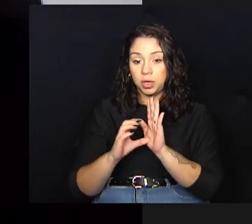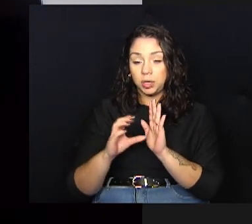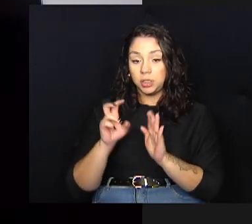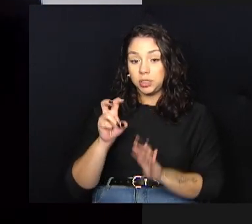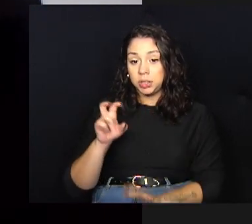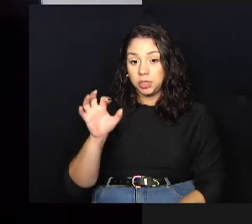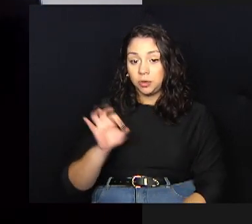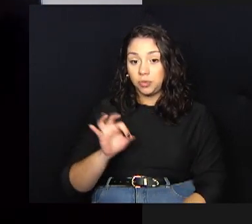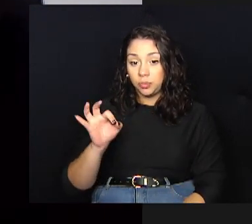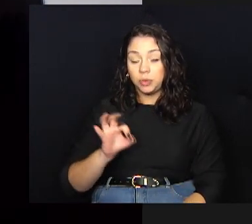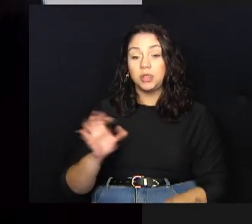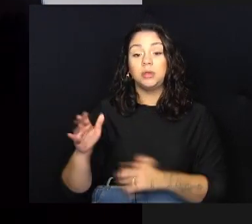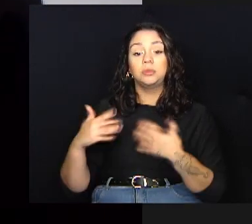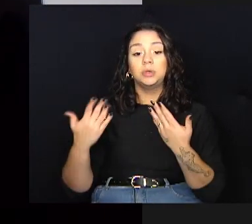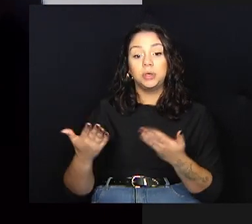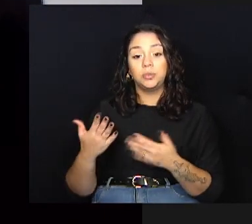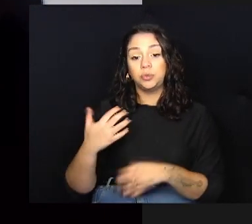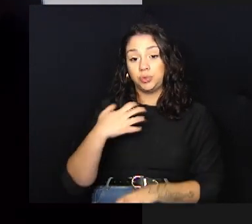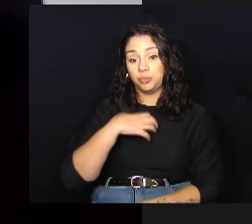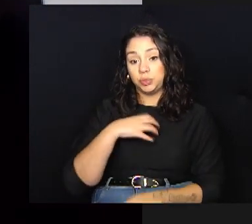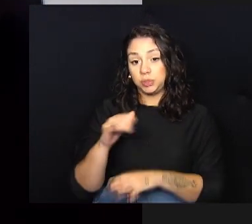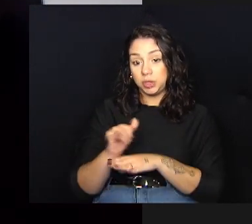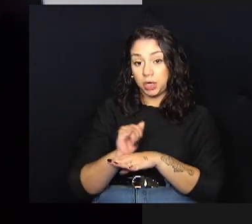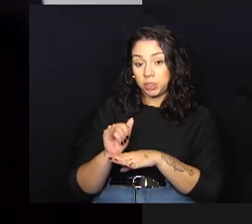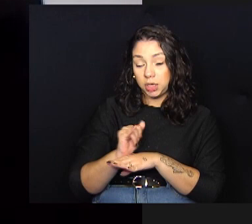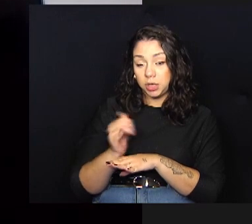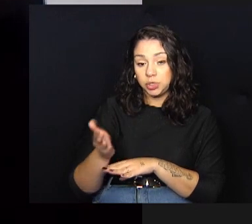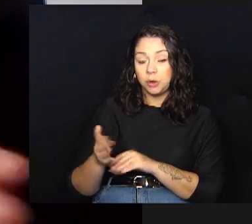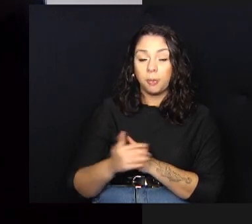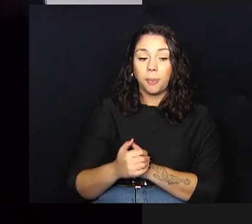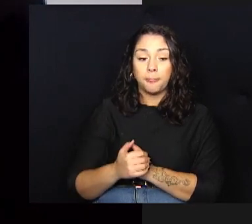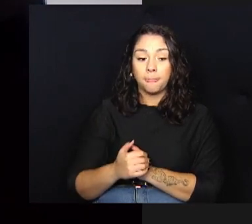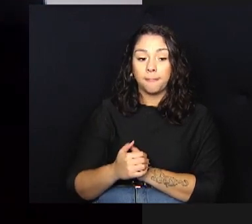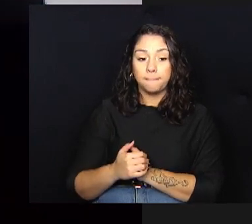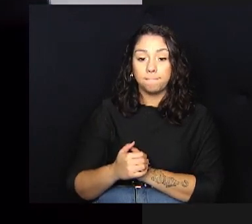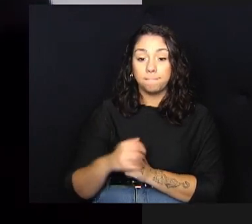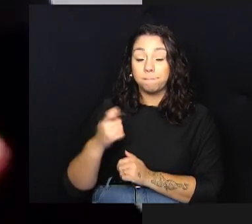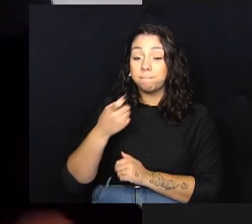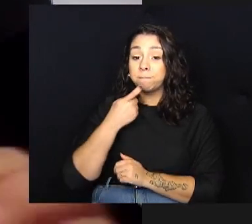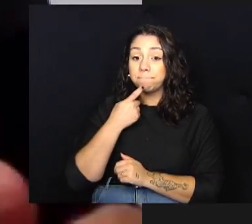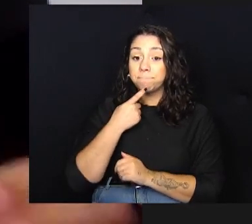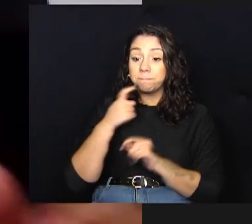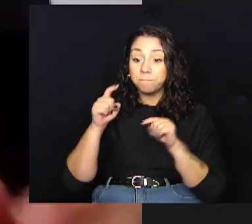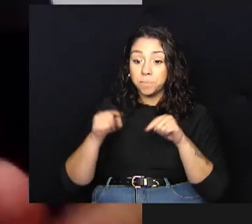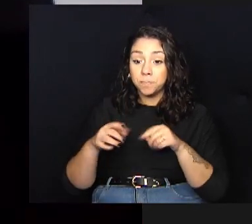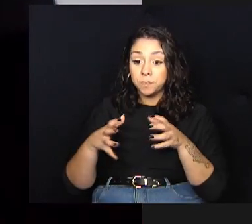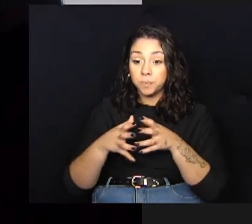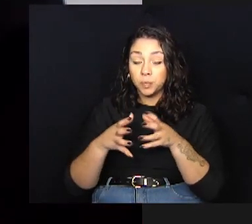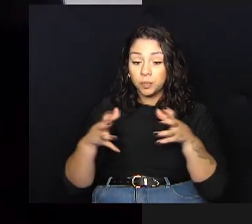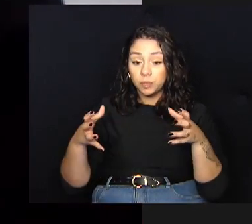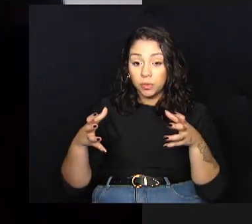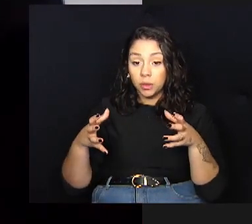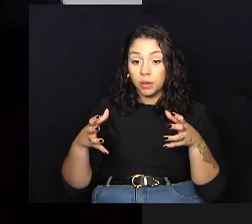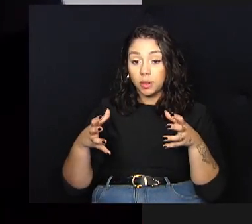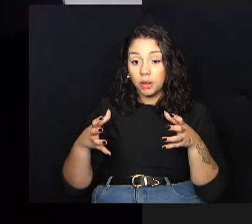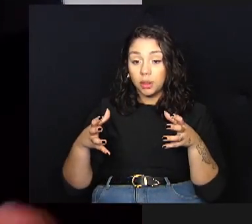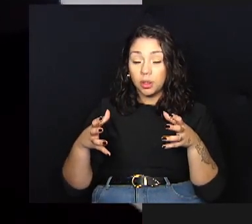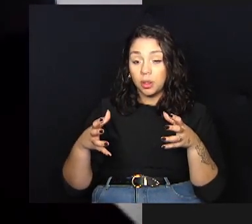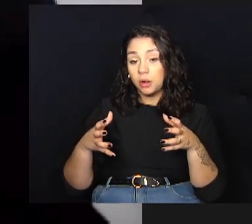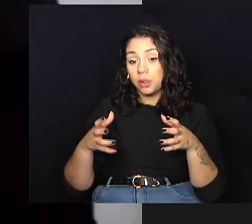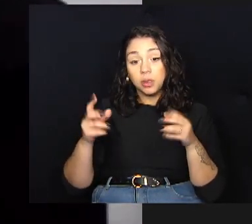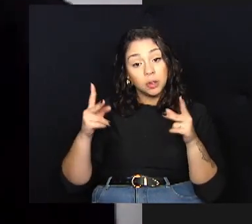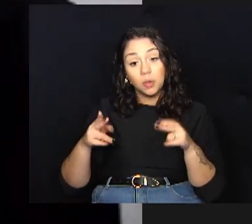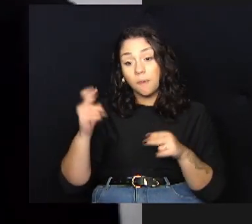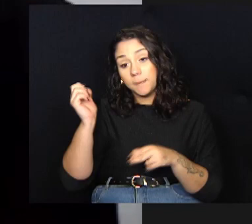né então de certa forma o Campinas cresceu mais ou menos como o Brasil